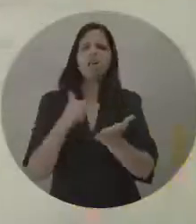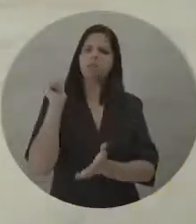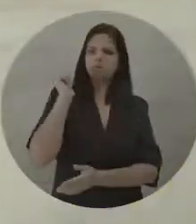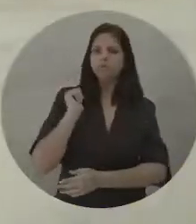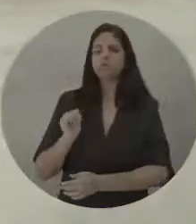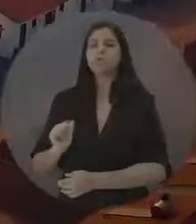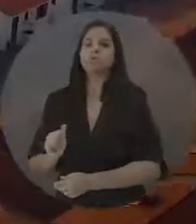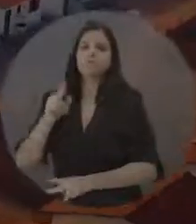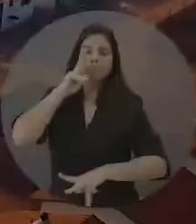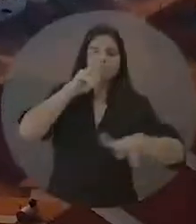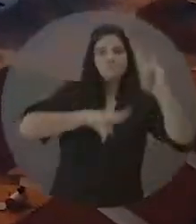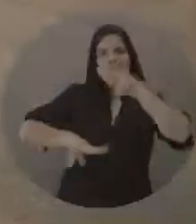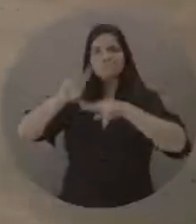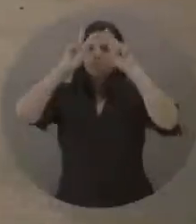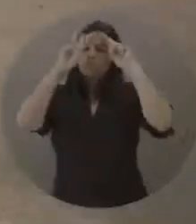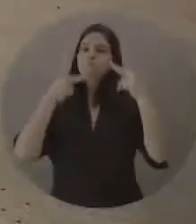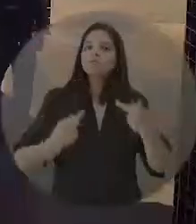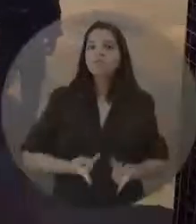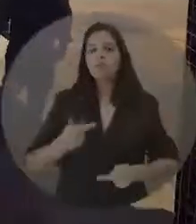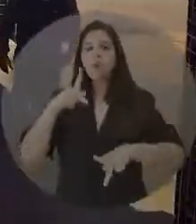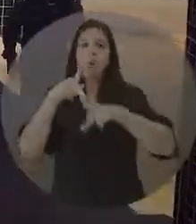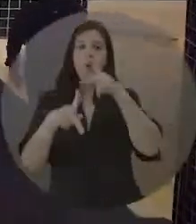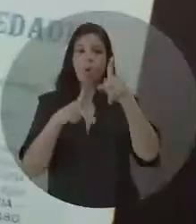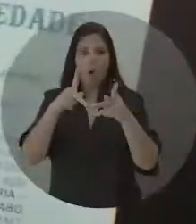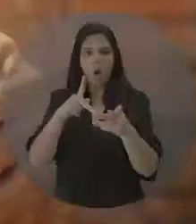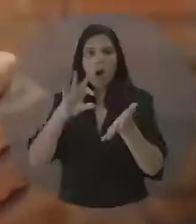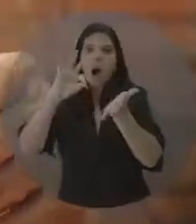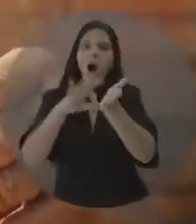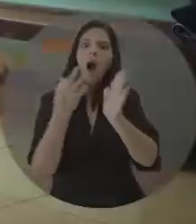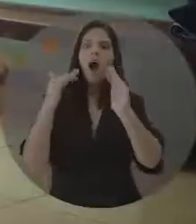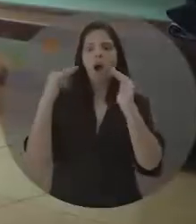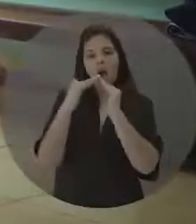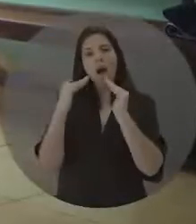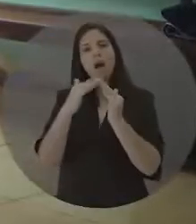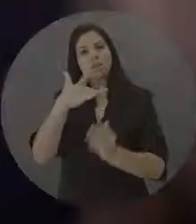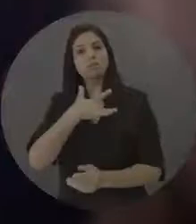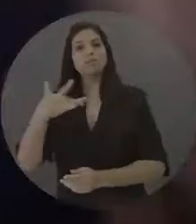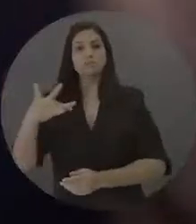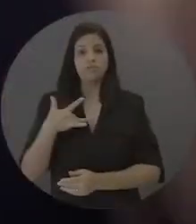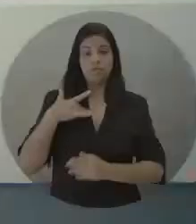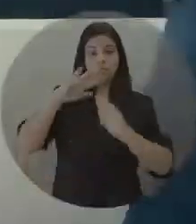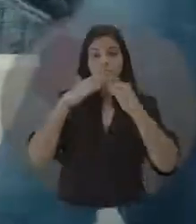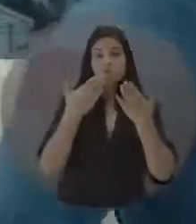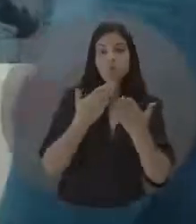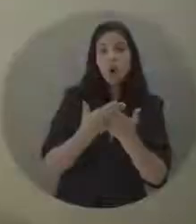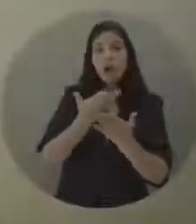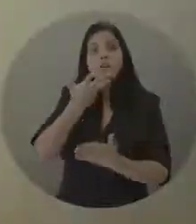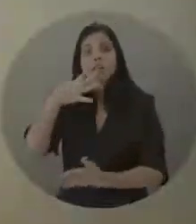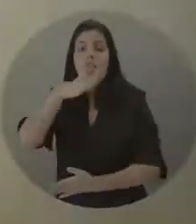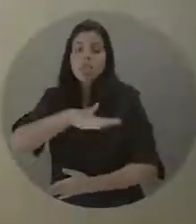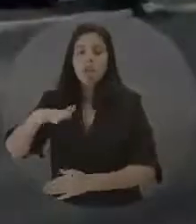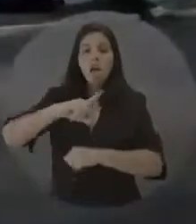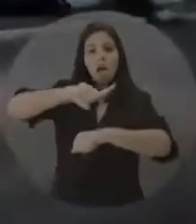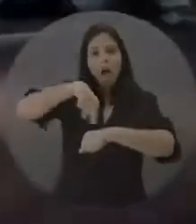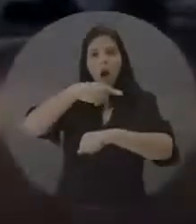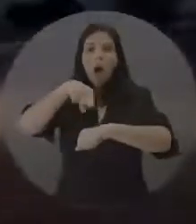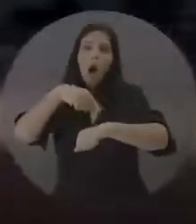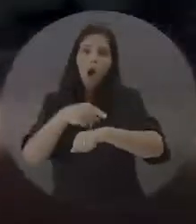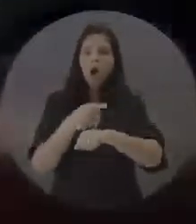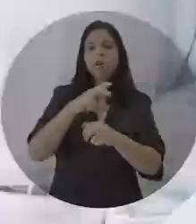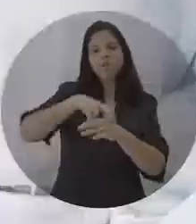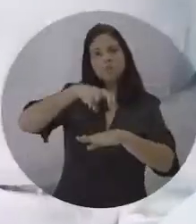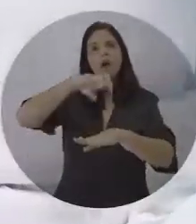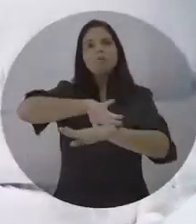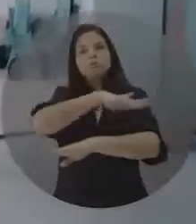livro e mochila. Um olhar mais humano fez UPA pro povo, deu posse legal. Na saúde, na creche, com o Emmanuel teve hora